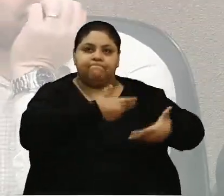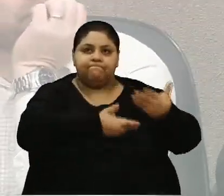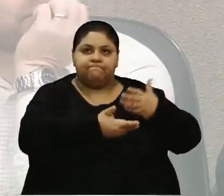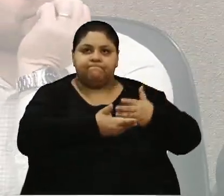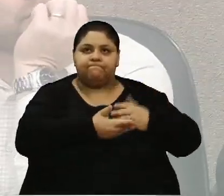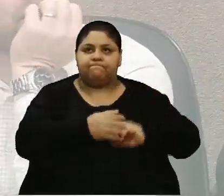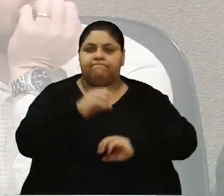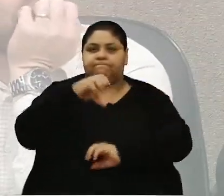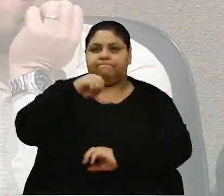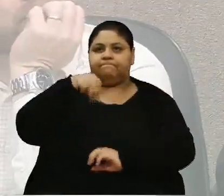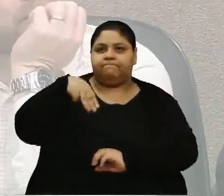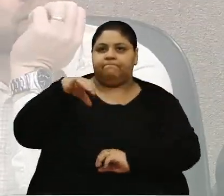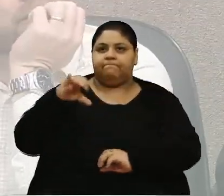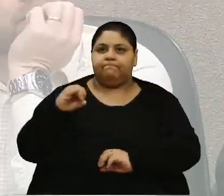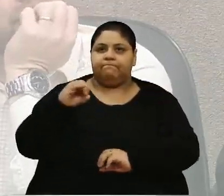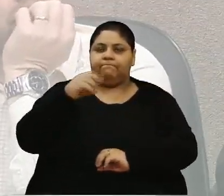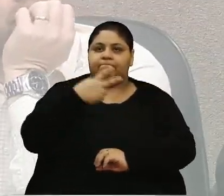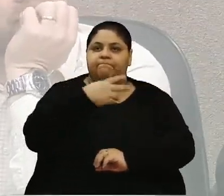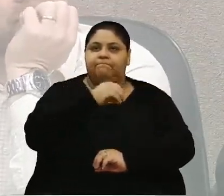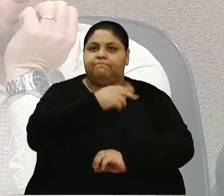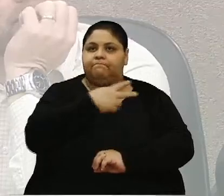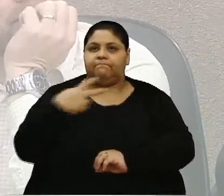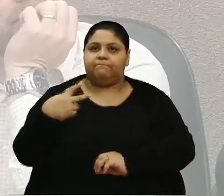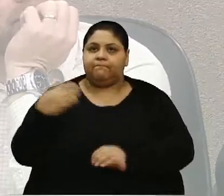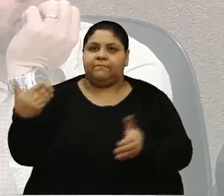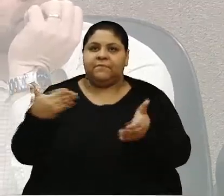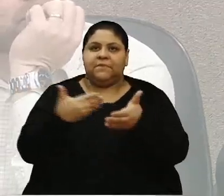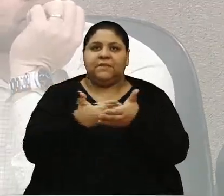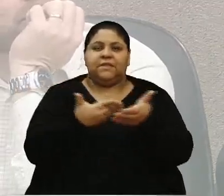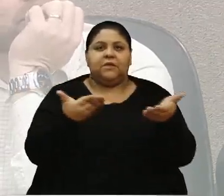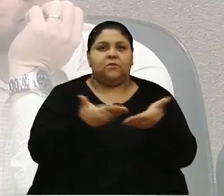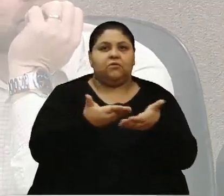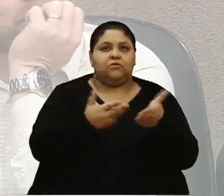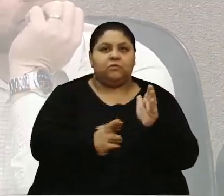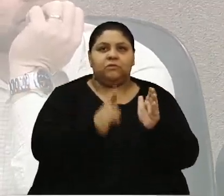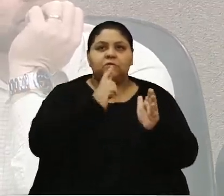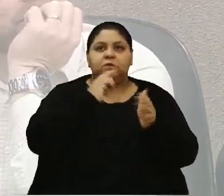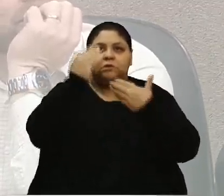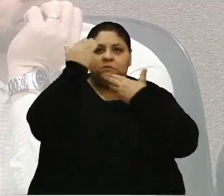9 de maio de 2022. Até hoje não obtive resposta. Muito obrigado.